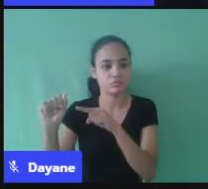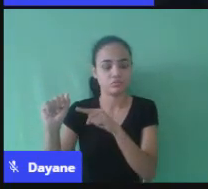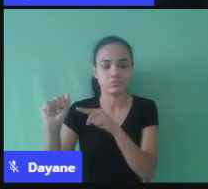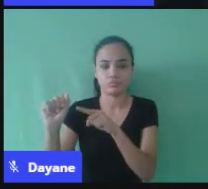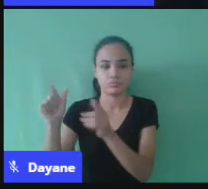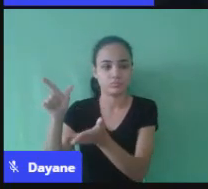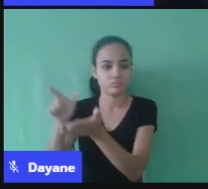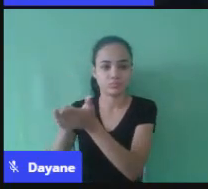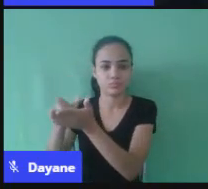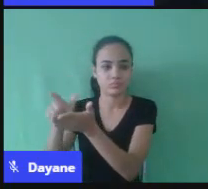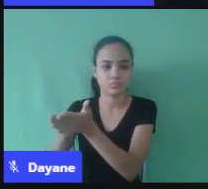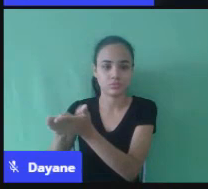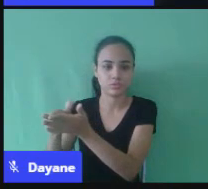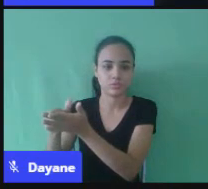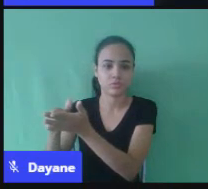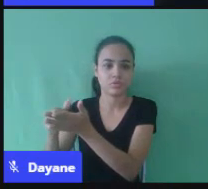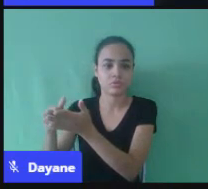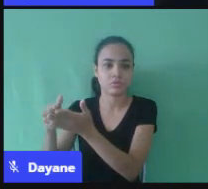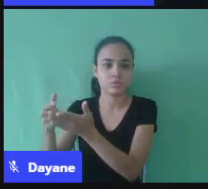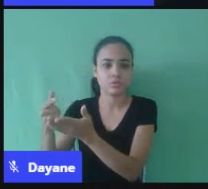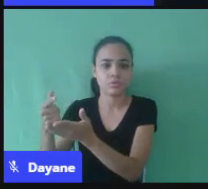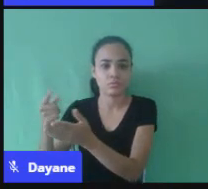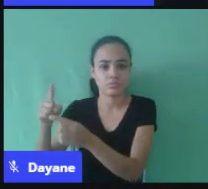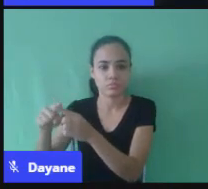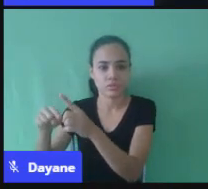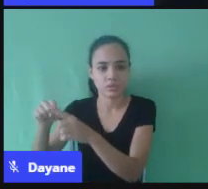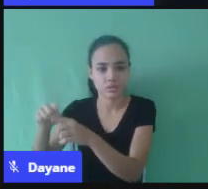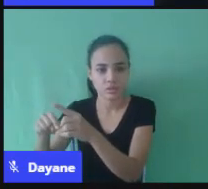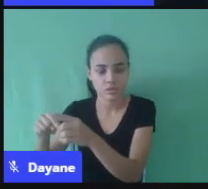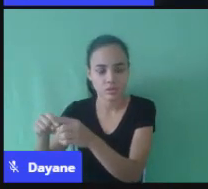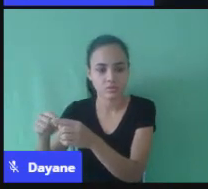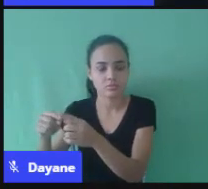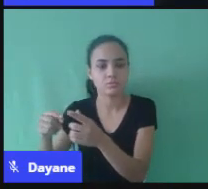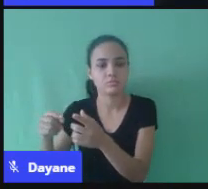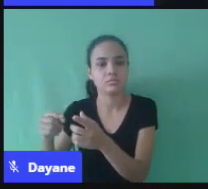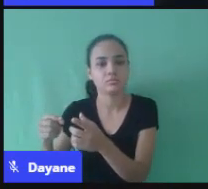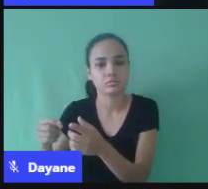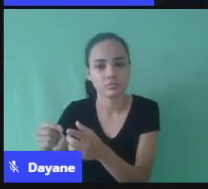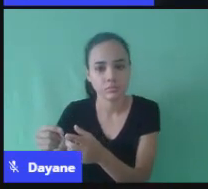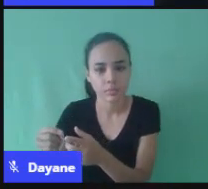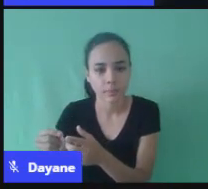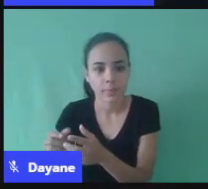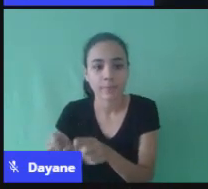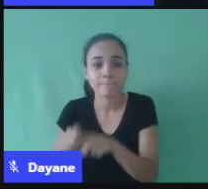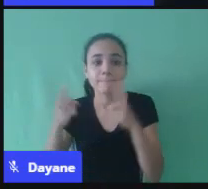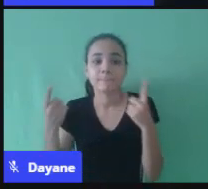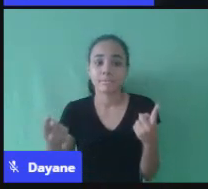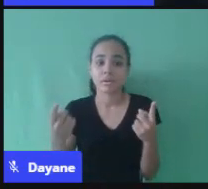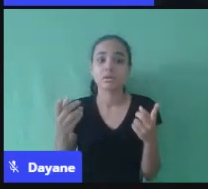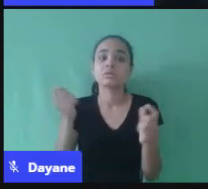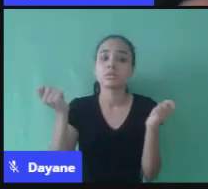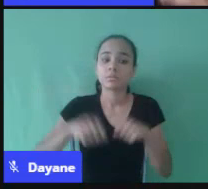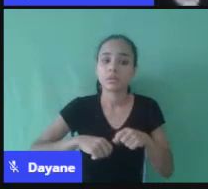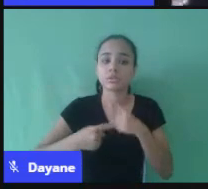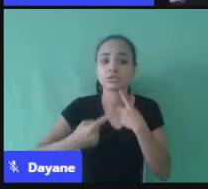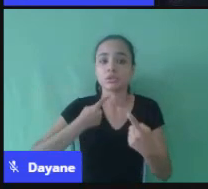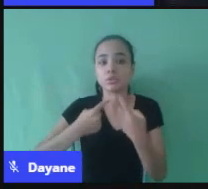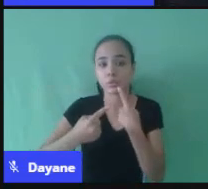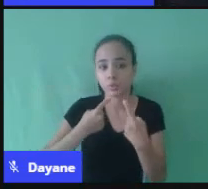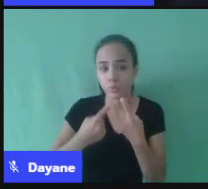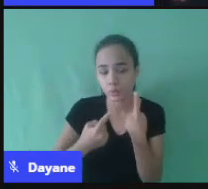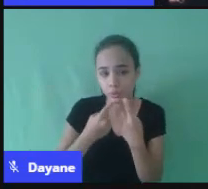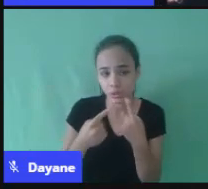mas nós podemos dialogar como estamos dialogando aqui, e a maneira que vai aparecendo